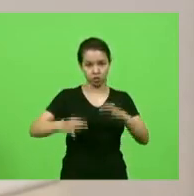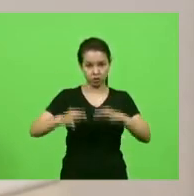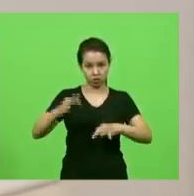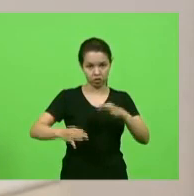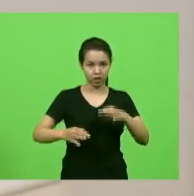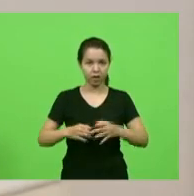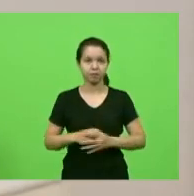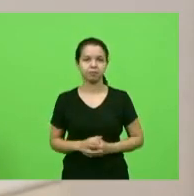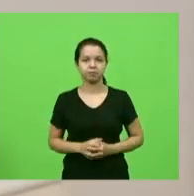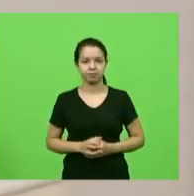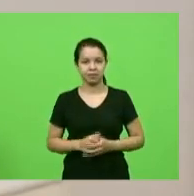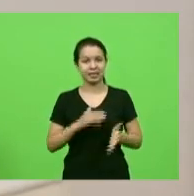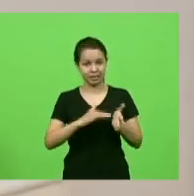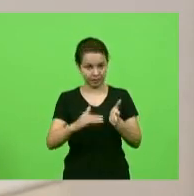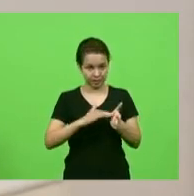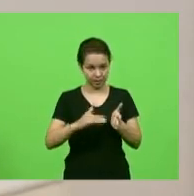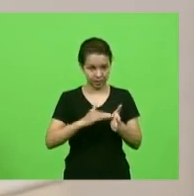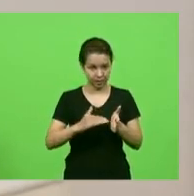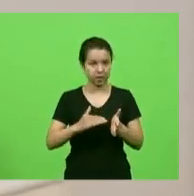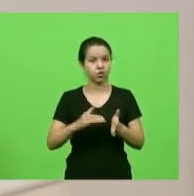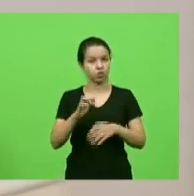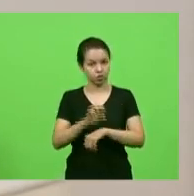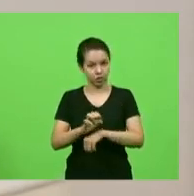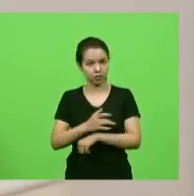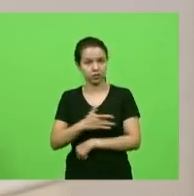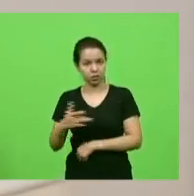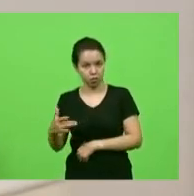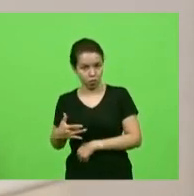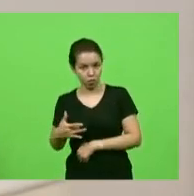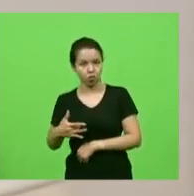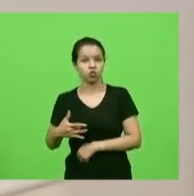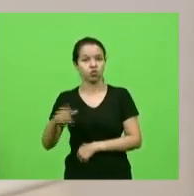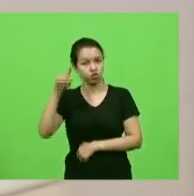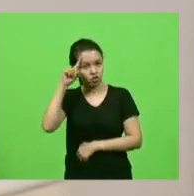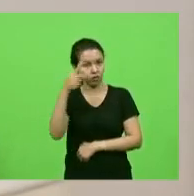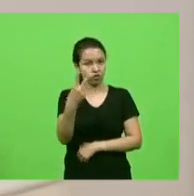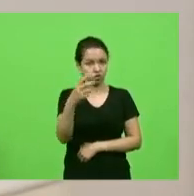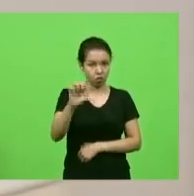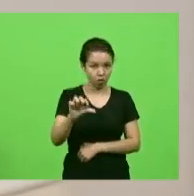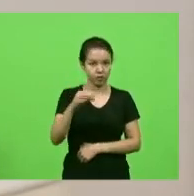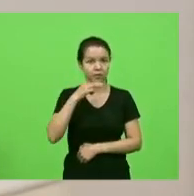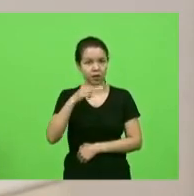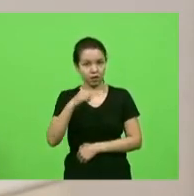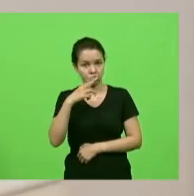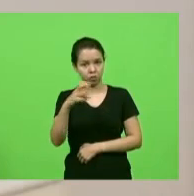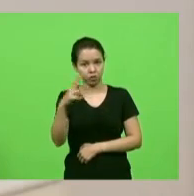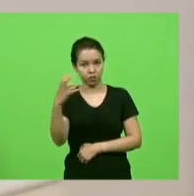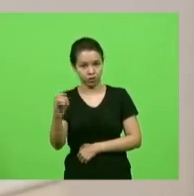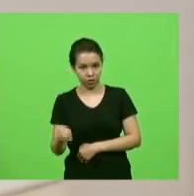da assessoria jurídica da Secretaria do Estado da Saúde, datado de 29/3/2020, às